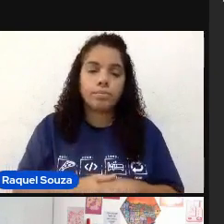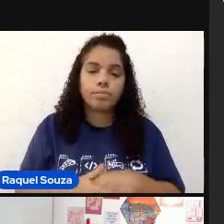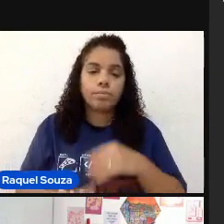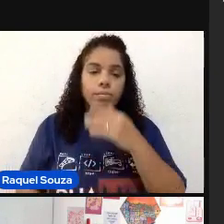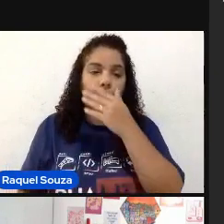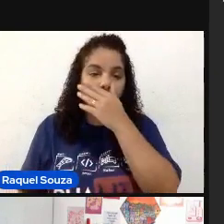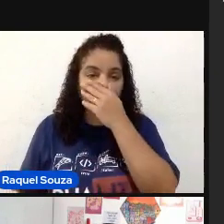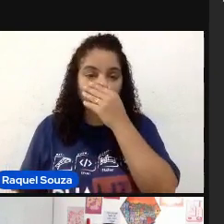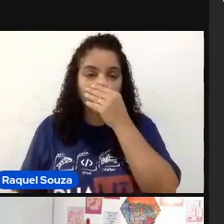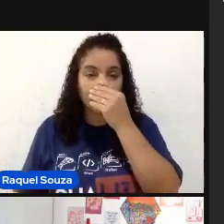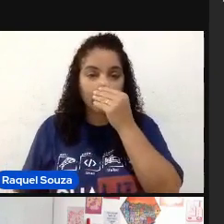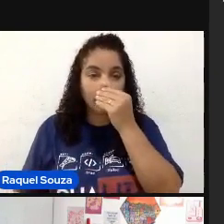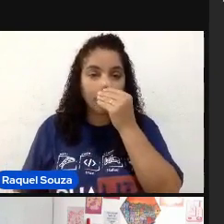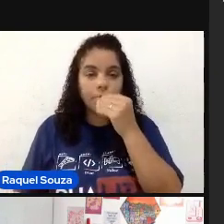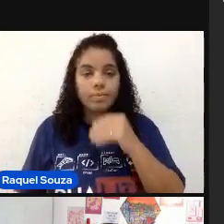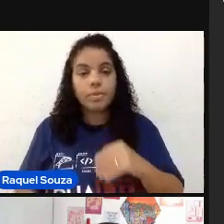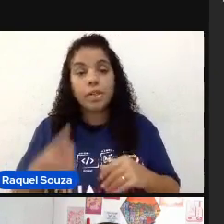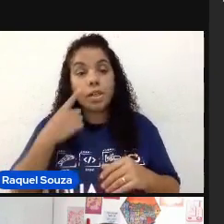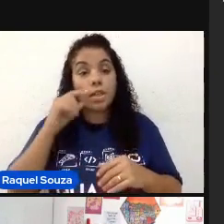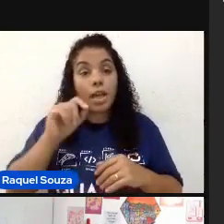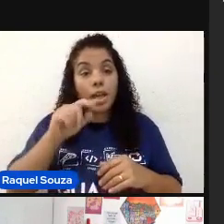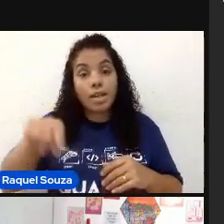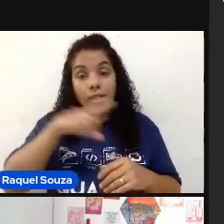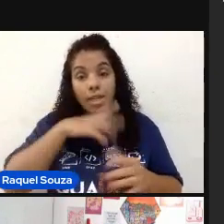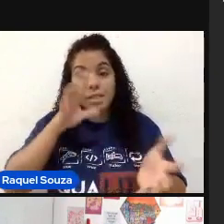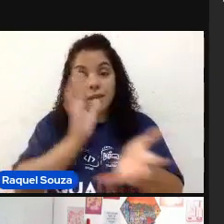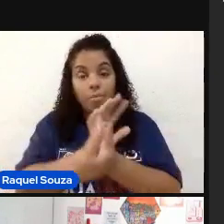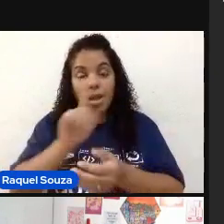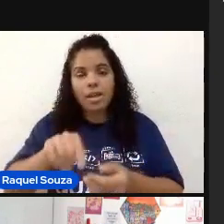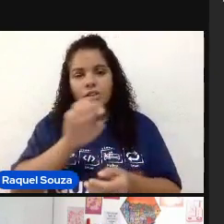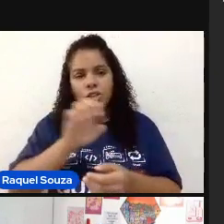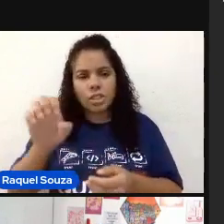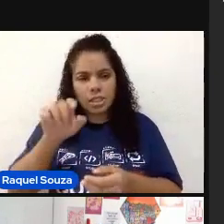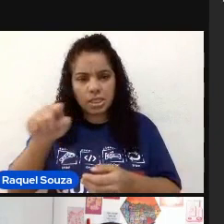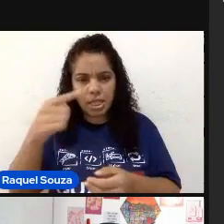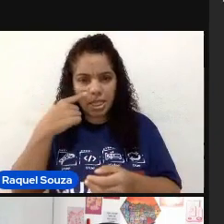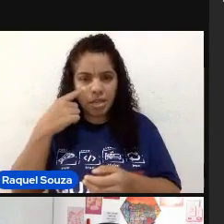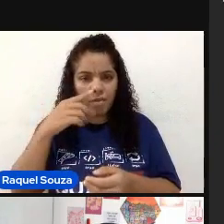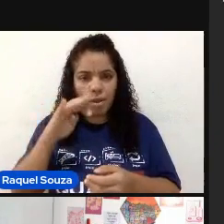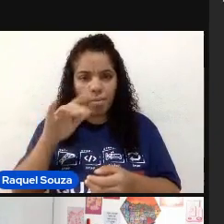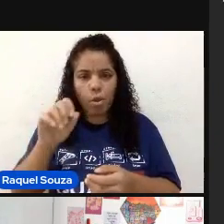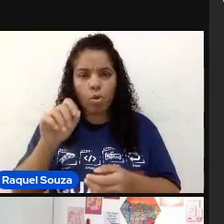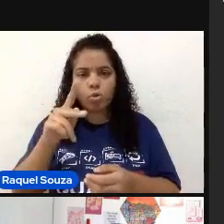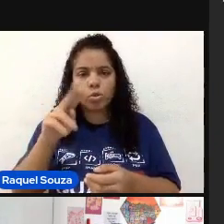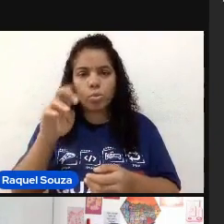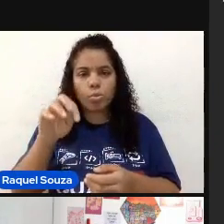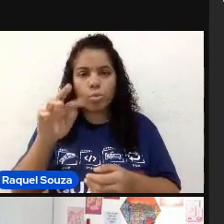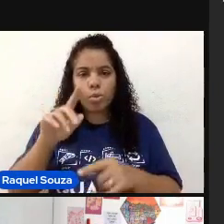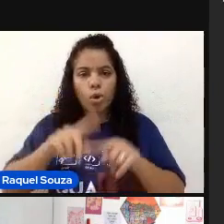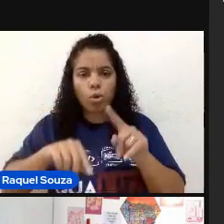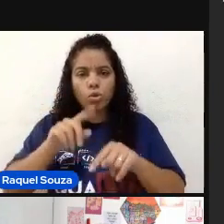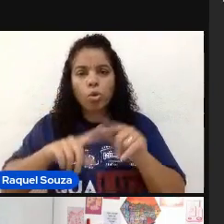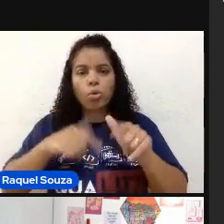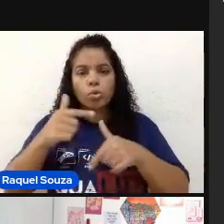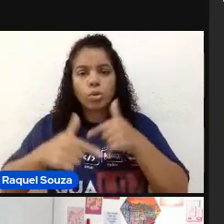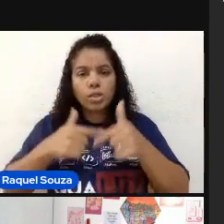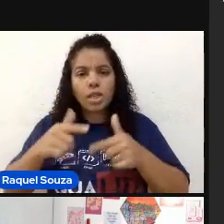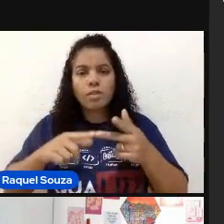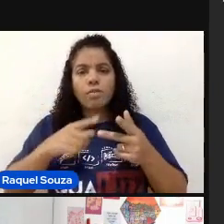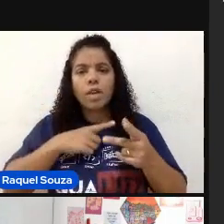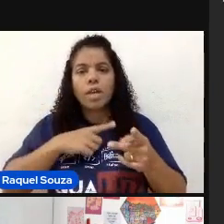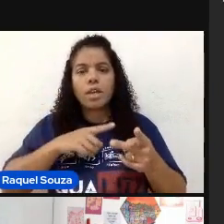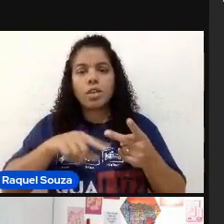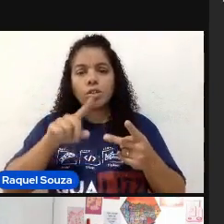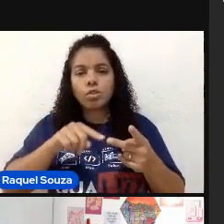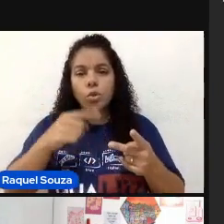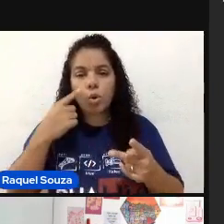Então, aqui na parte esquerda a gente tem o bloco de produtos e serviços, os analgésicos e os criadores de ganho. O bloco